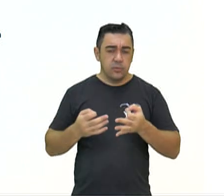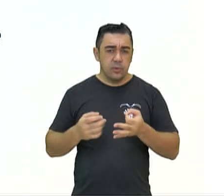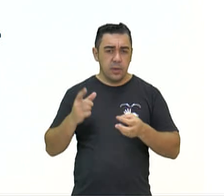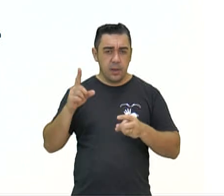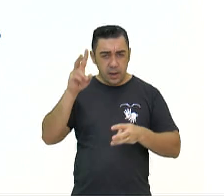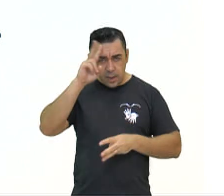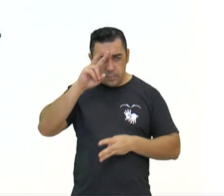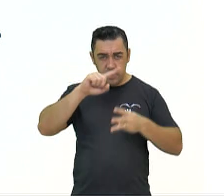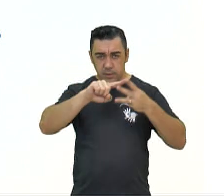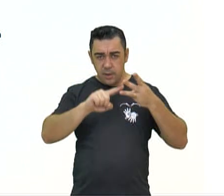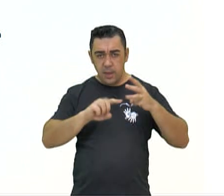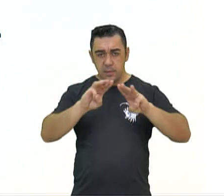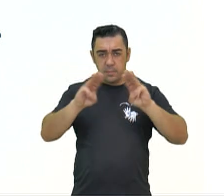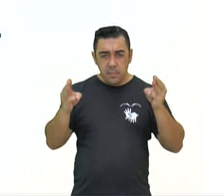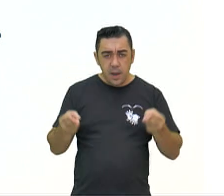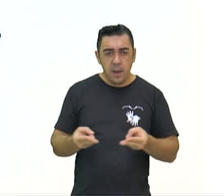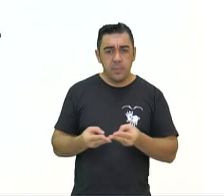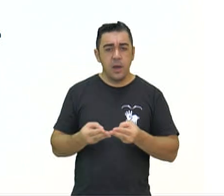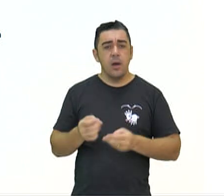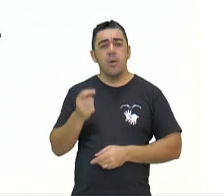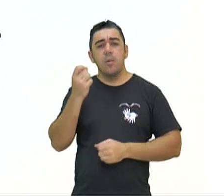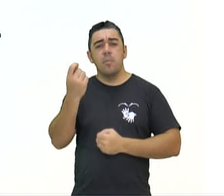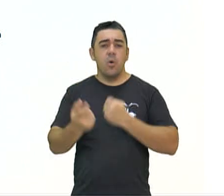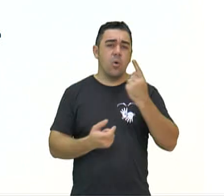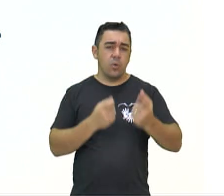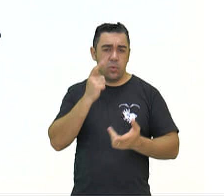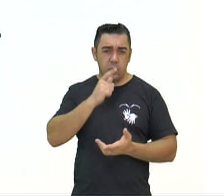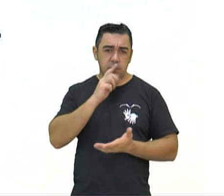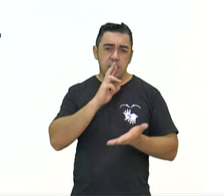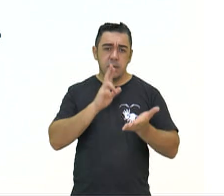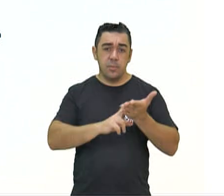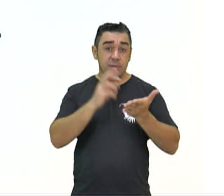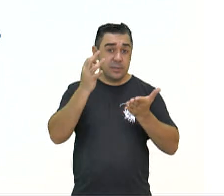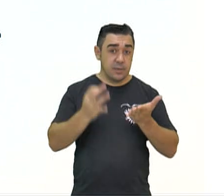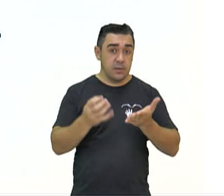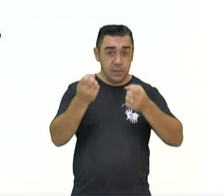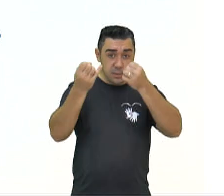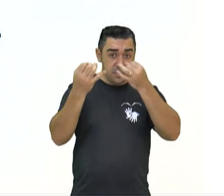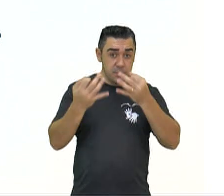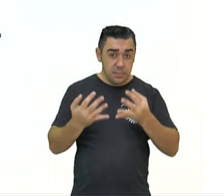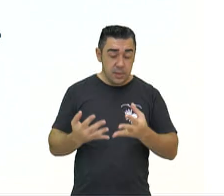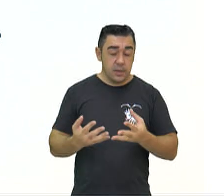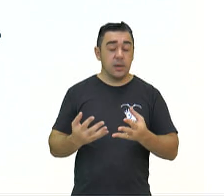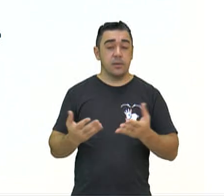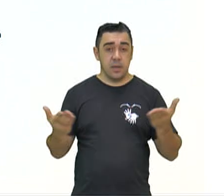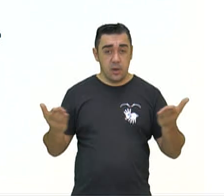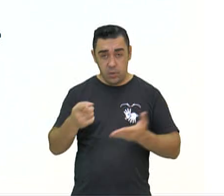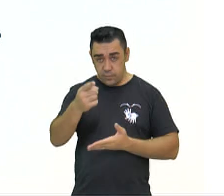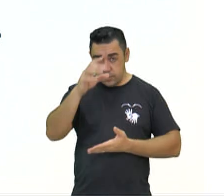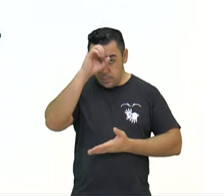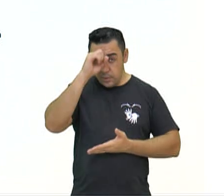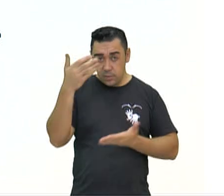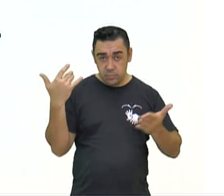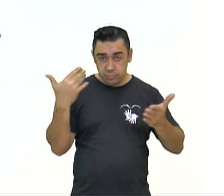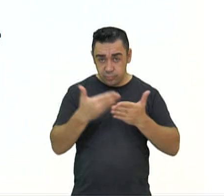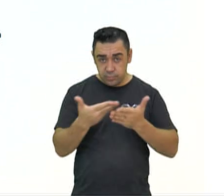pegar 100 e fizer uma pesquisa, poucos conseguirão dar essa resposta explicando isso que você está aprendendo até aqui.